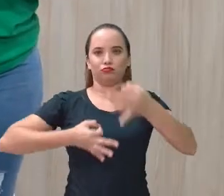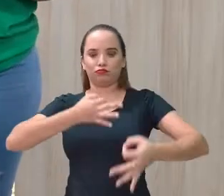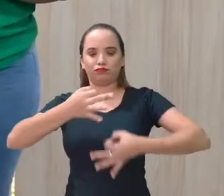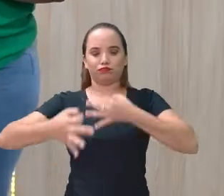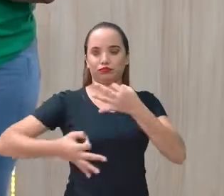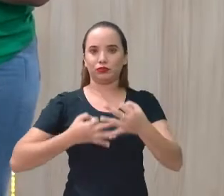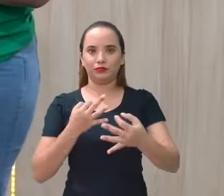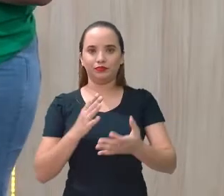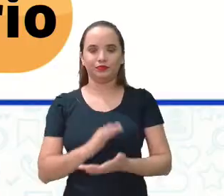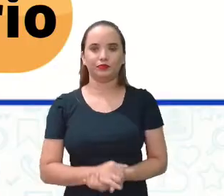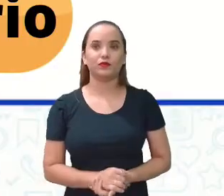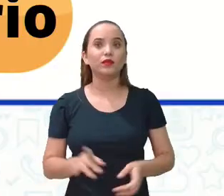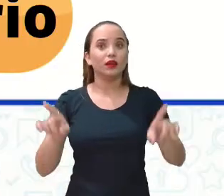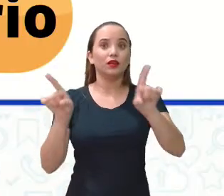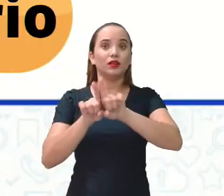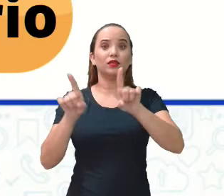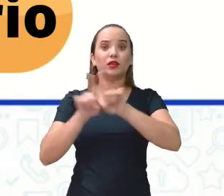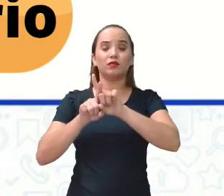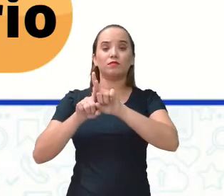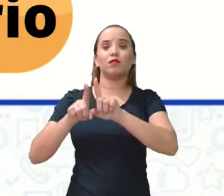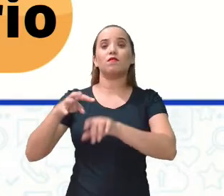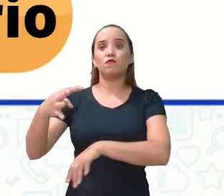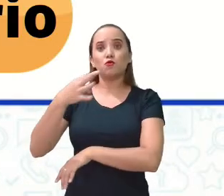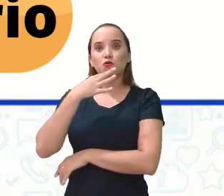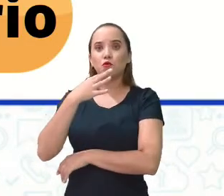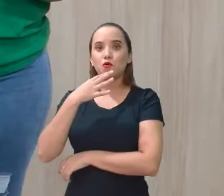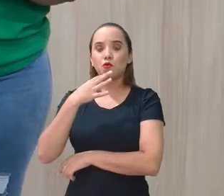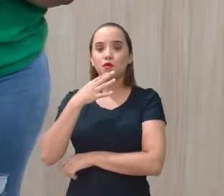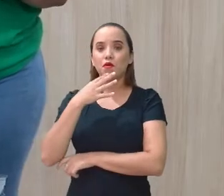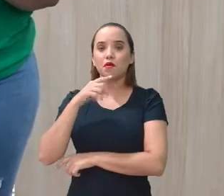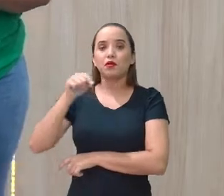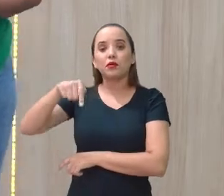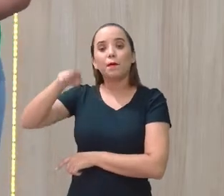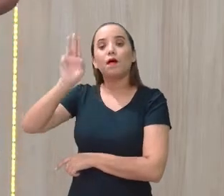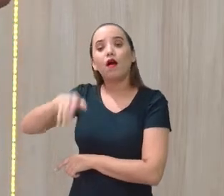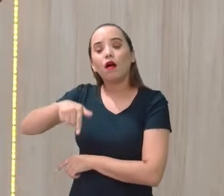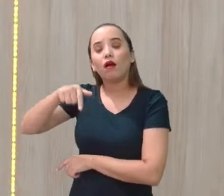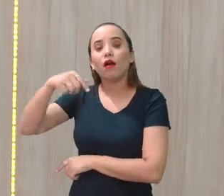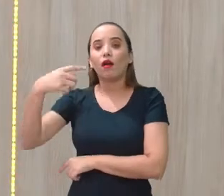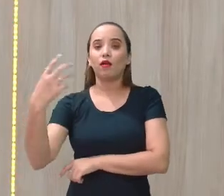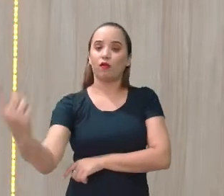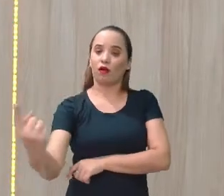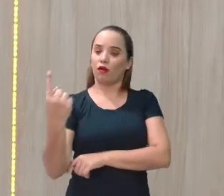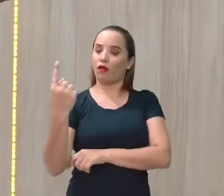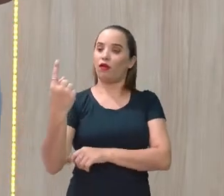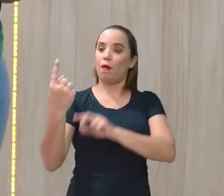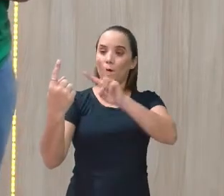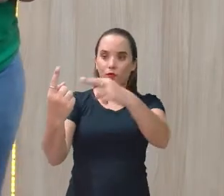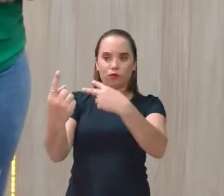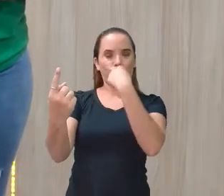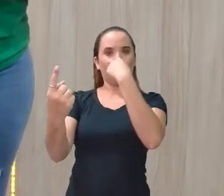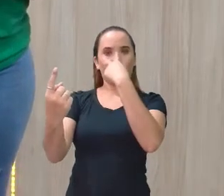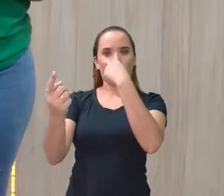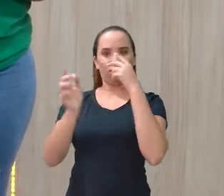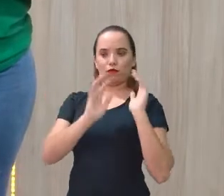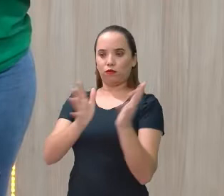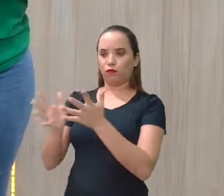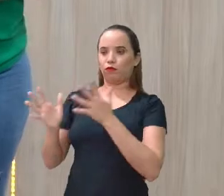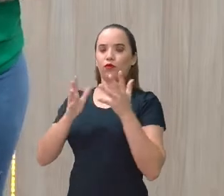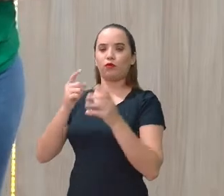perfeito. Conheça o seu auditório. Eu preciso conhecer quem é que vai ouvir essa exposição oral.